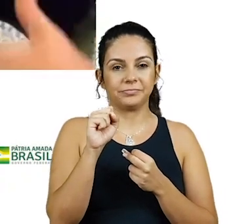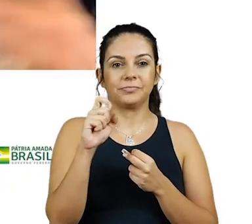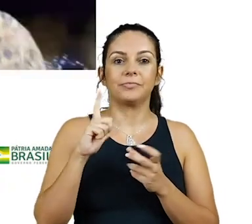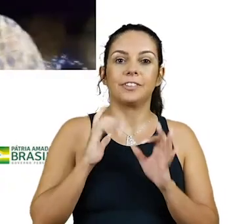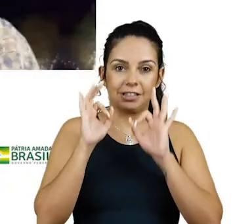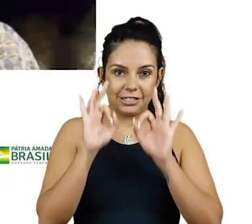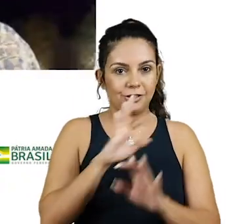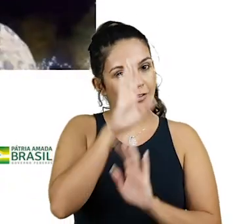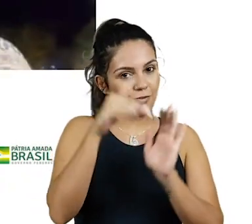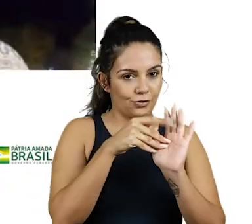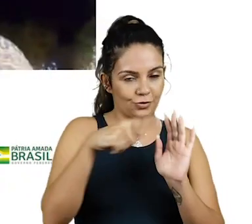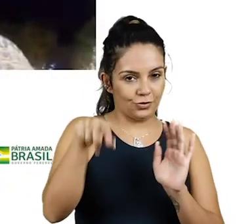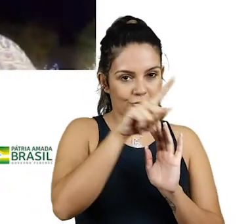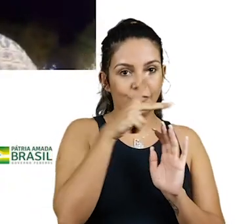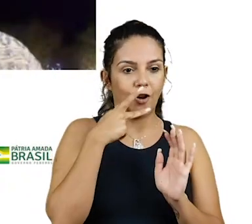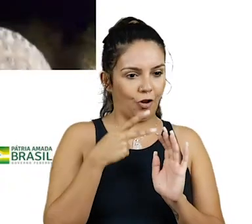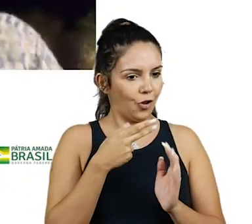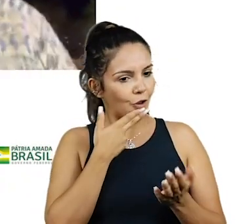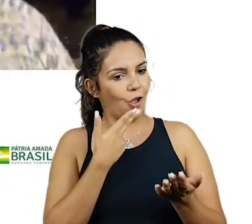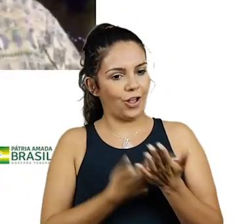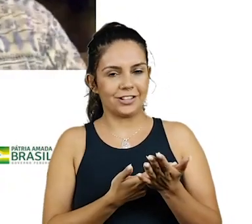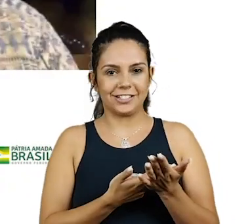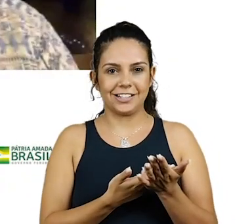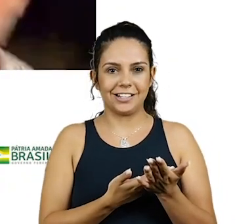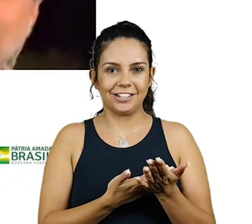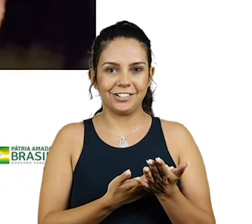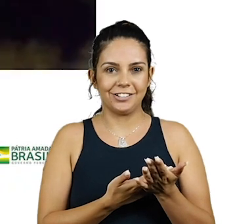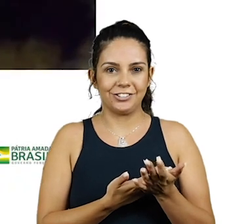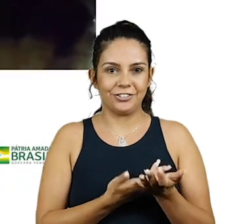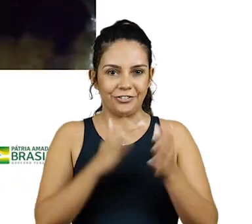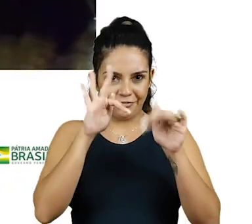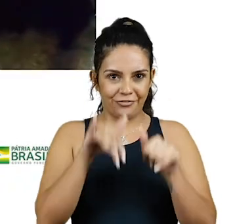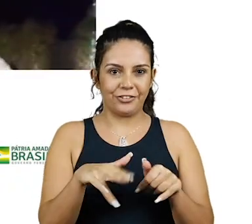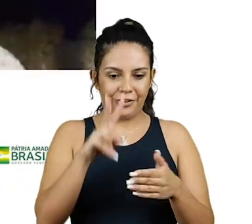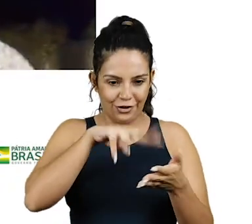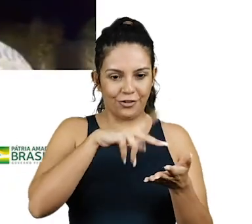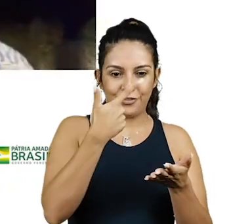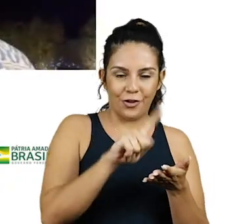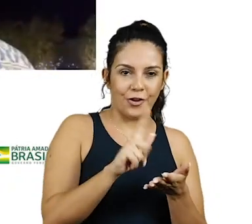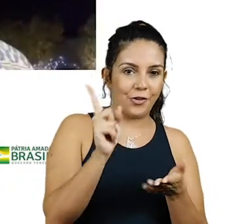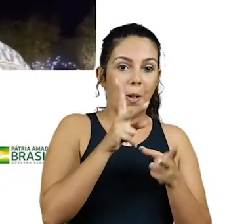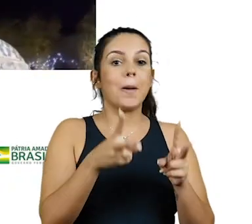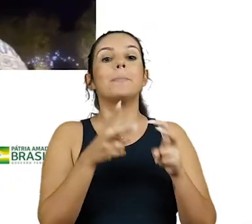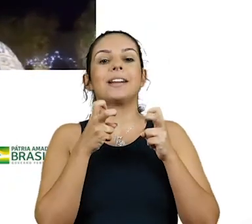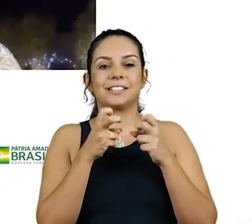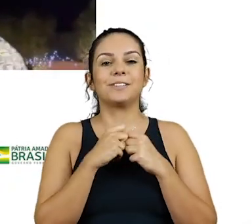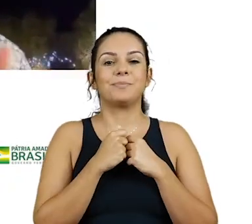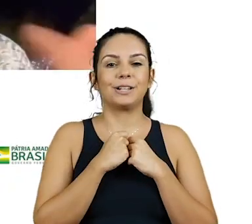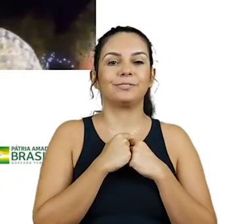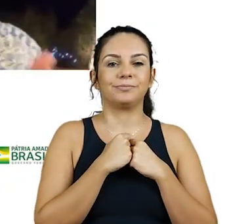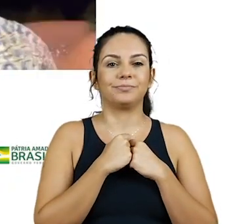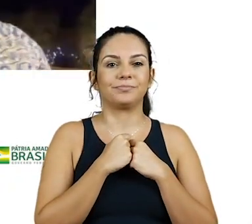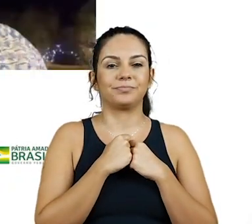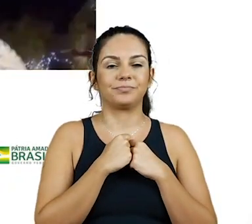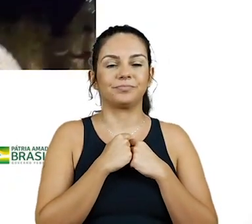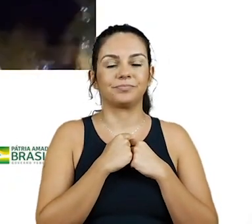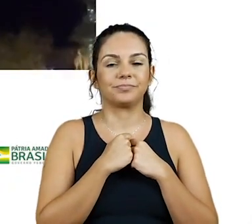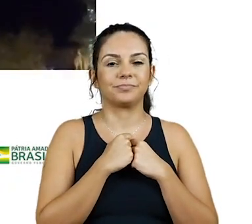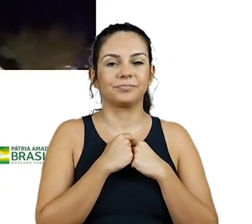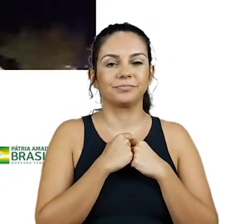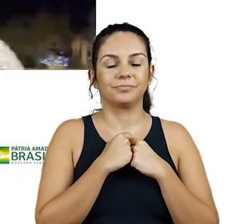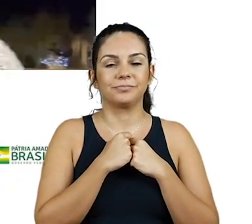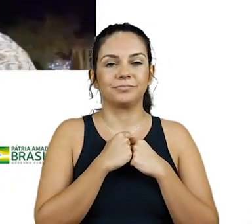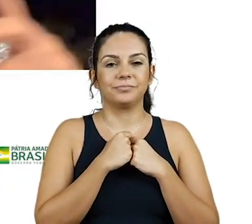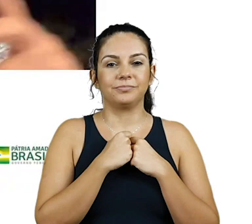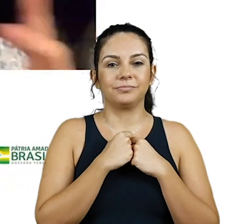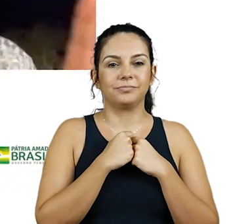eu tenho certeza, todo mundo voltou e falou, nossa, cheguei no final, eu fui ler de novo, porque como é que eu não percebi, né? Aquela coisa do